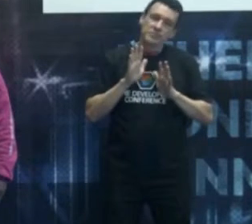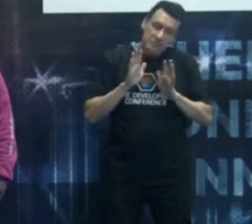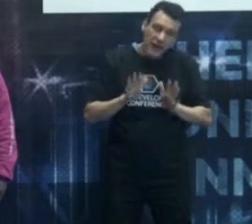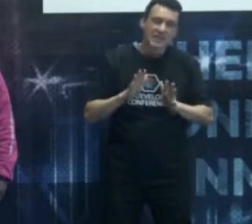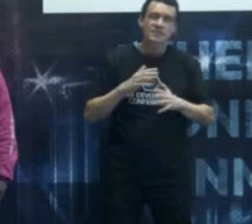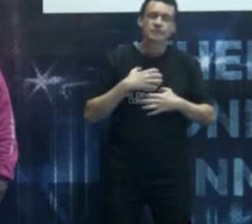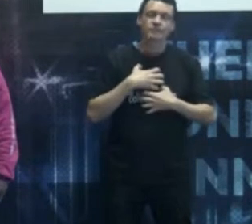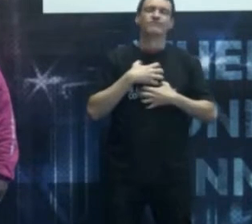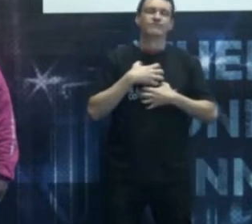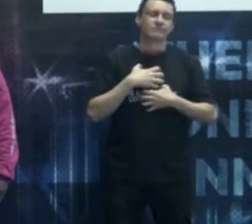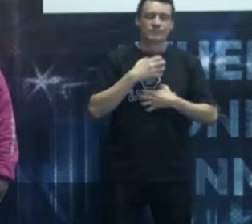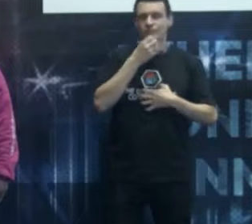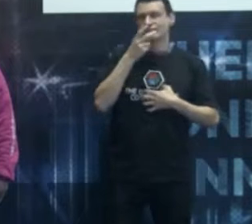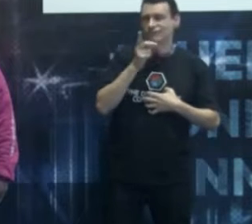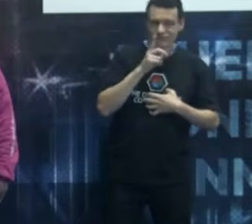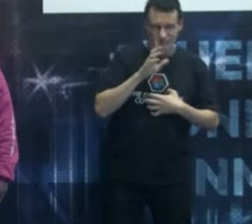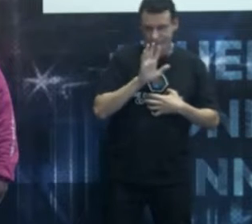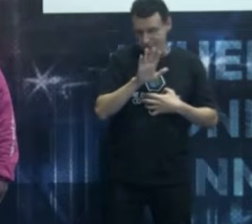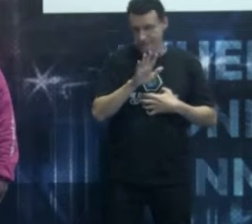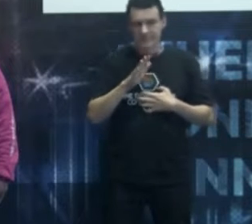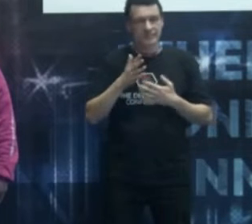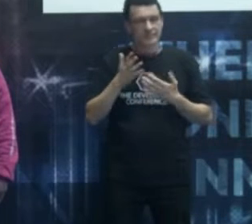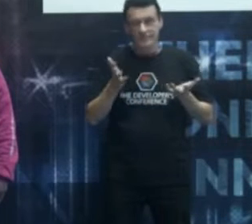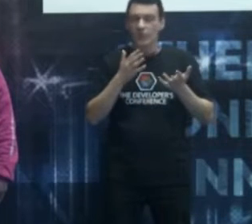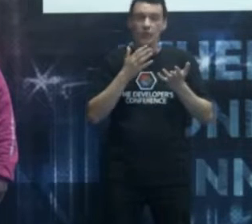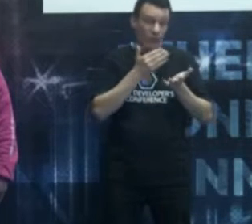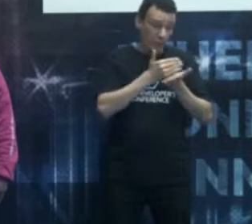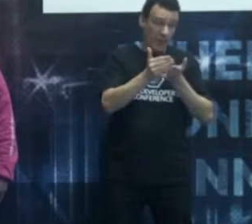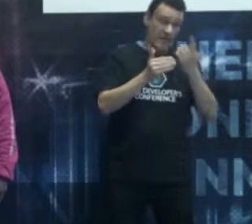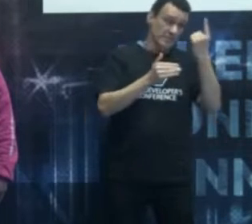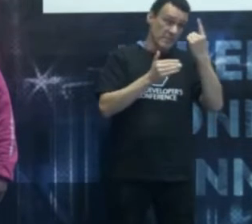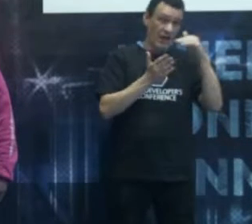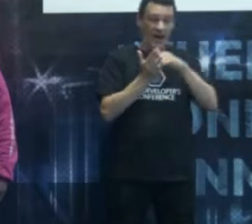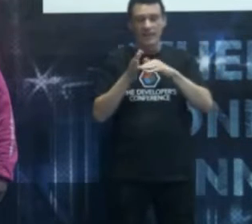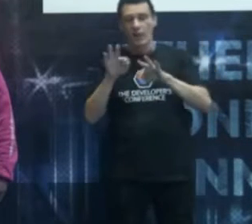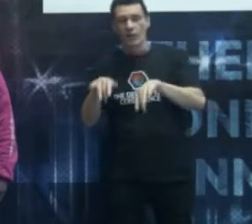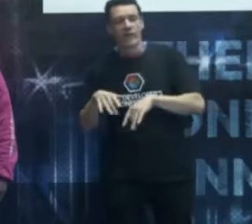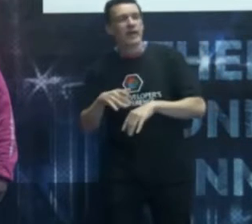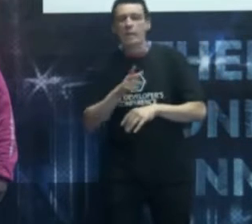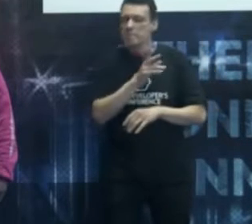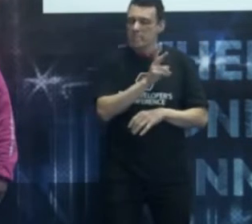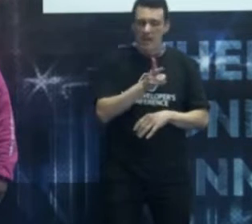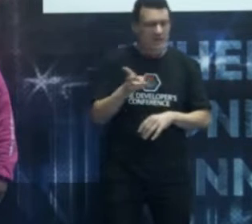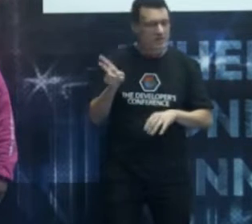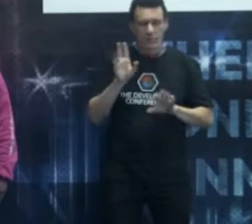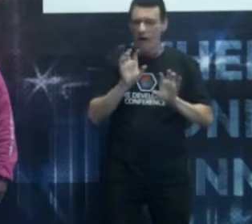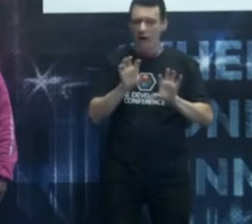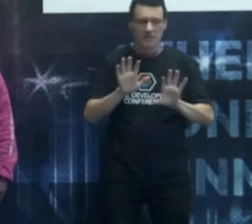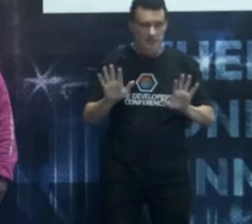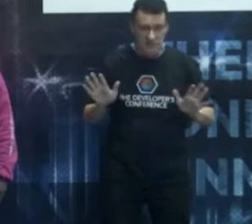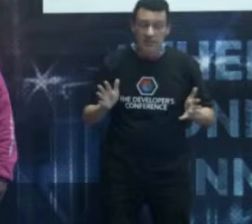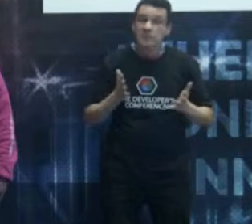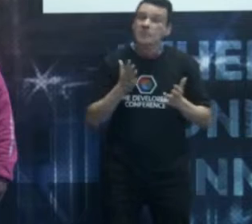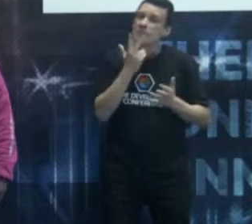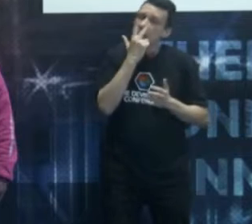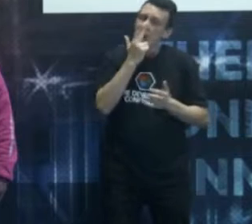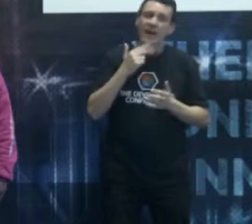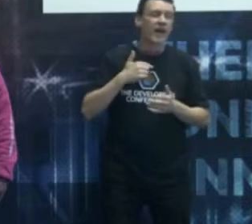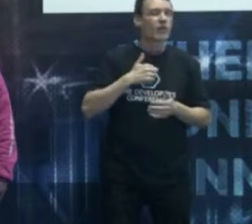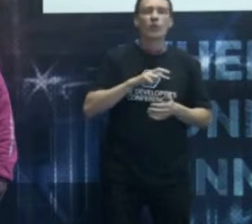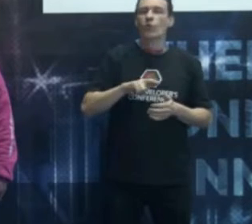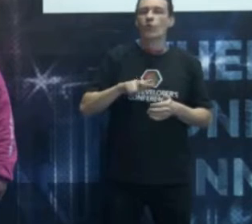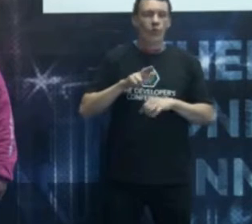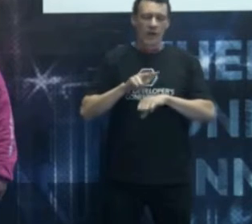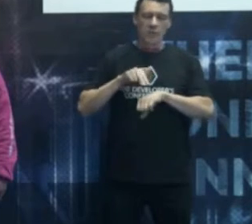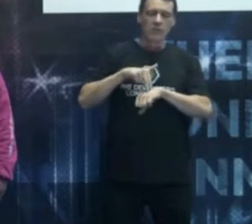da primeira até a última vez que a gente vivencia isso, mas também tira o protagonismo, né? O que eu quero dizer com